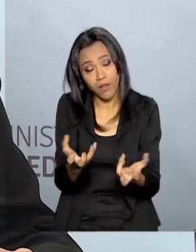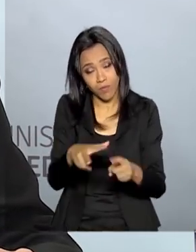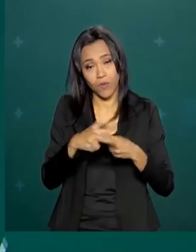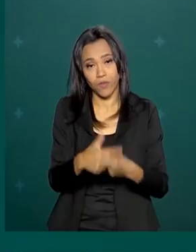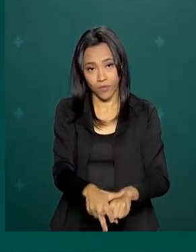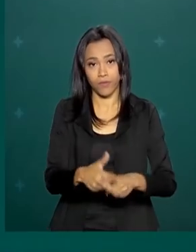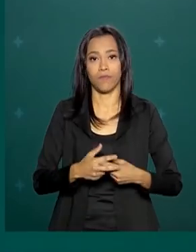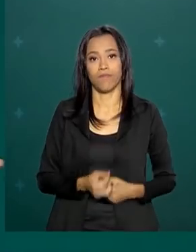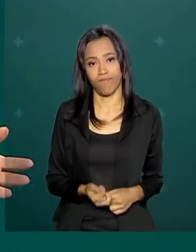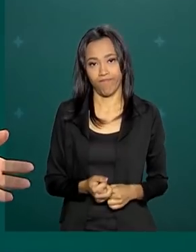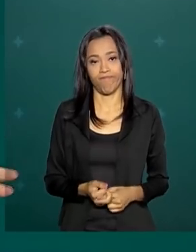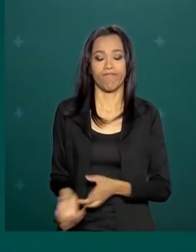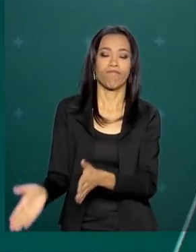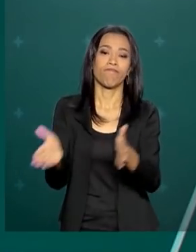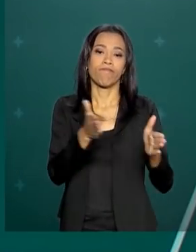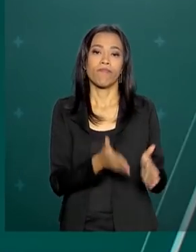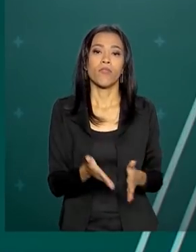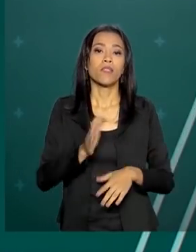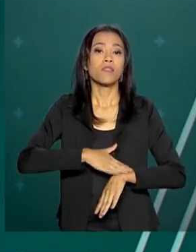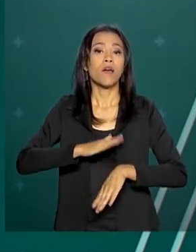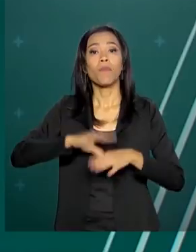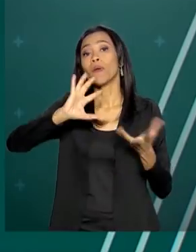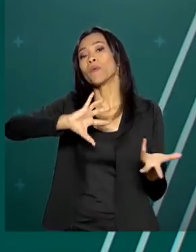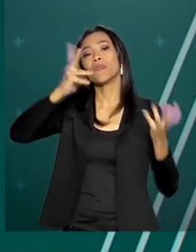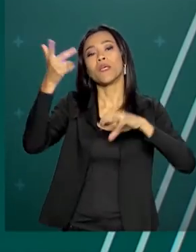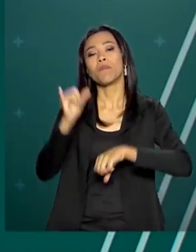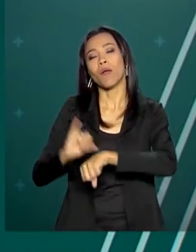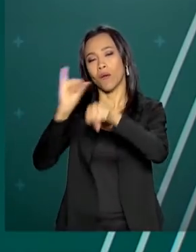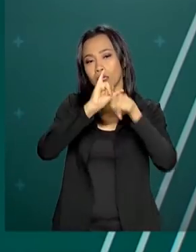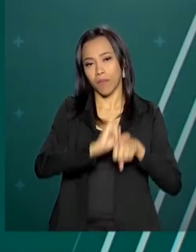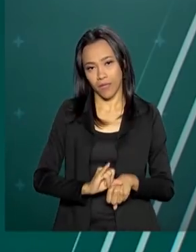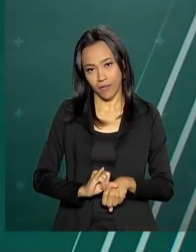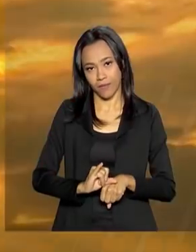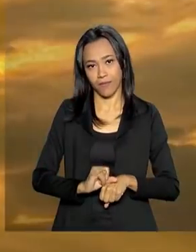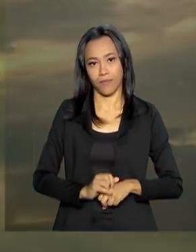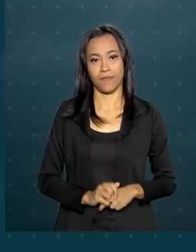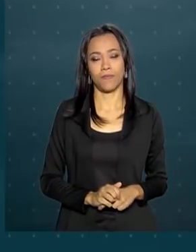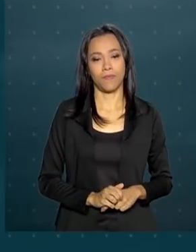isso é hora de saber como fica o tempo em algumas capitais